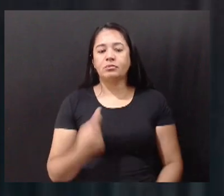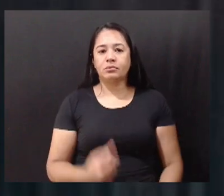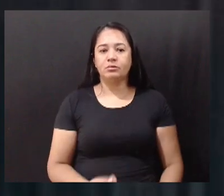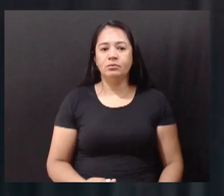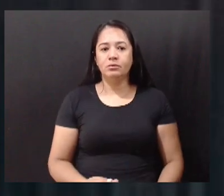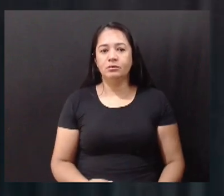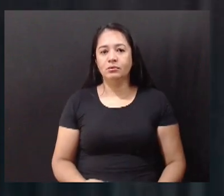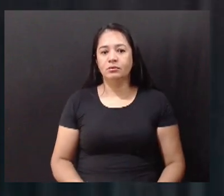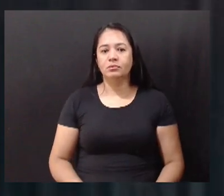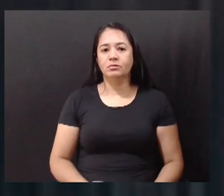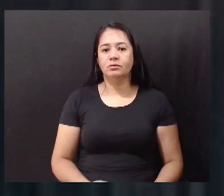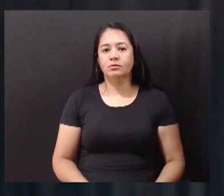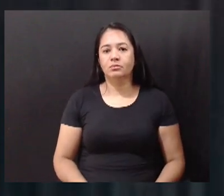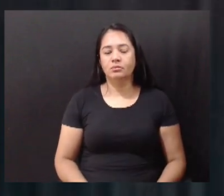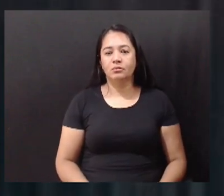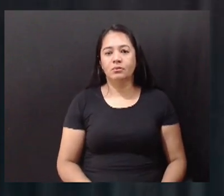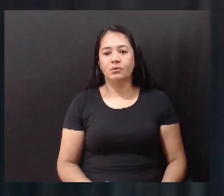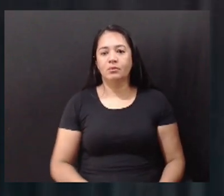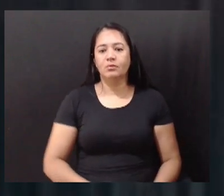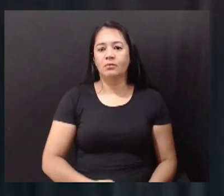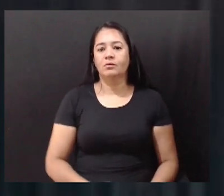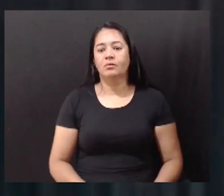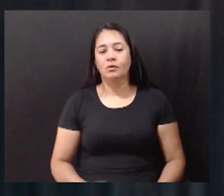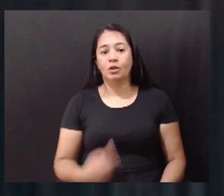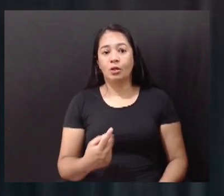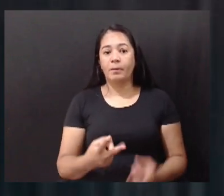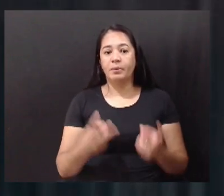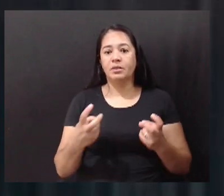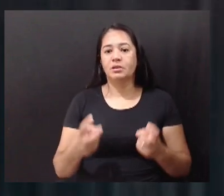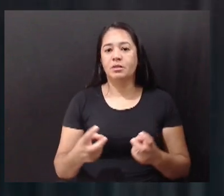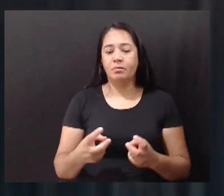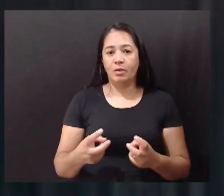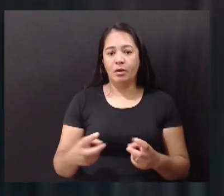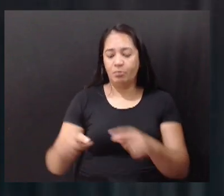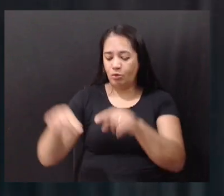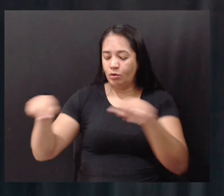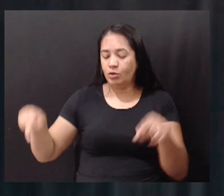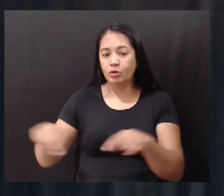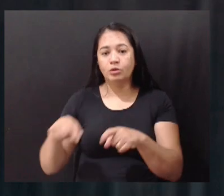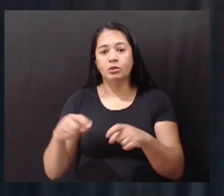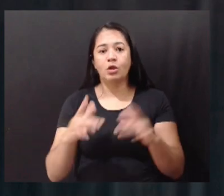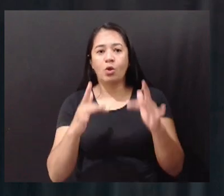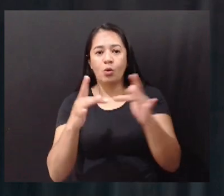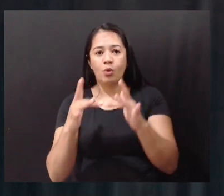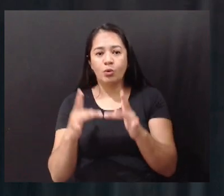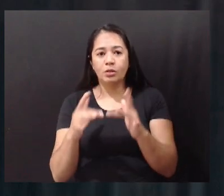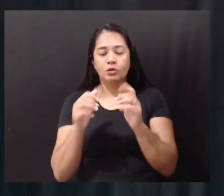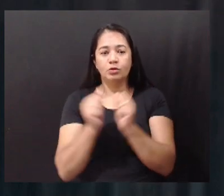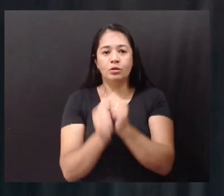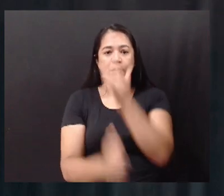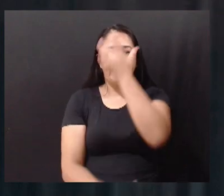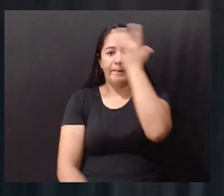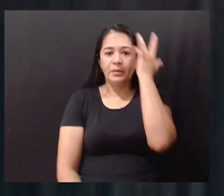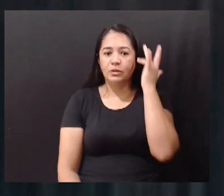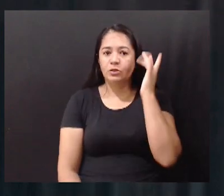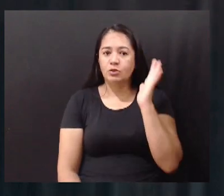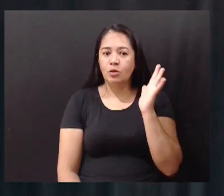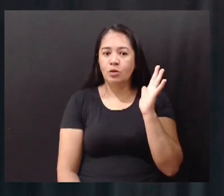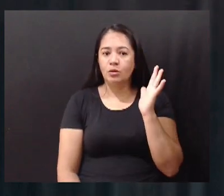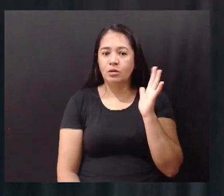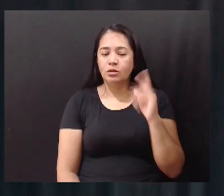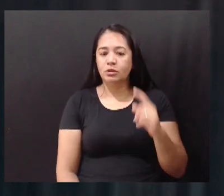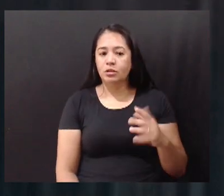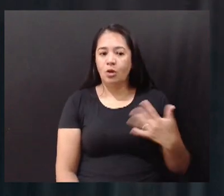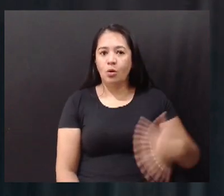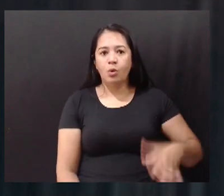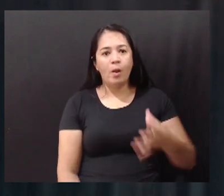na clínica, quanto no dia a dia, em contato com pessoas conhecidas, têm sido muito grandes.